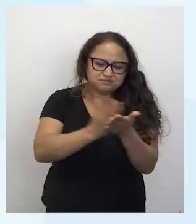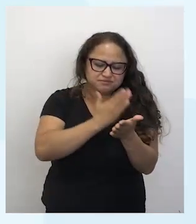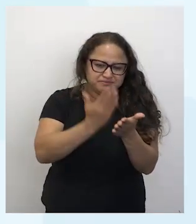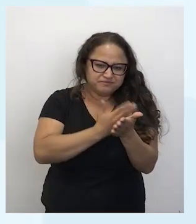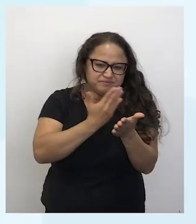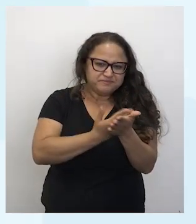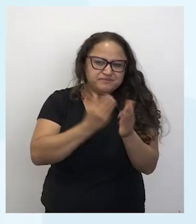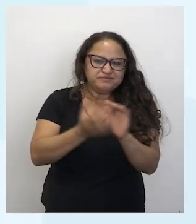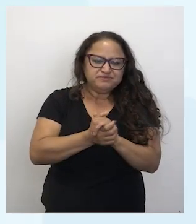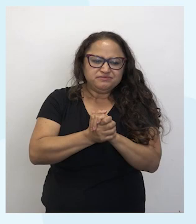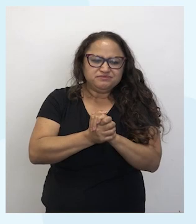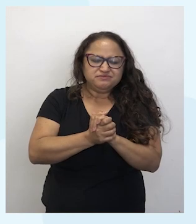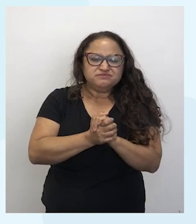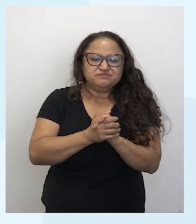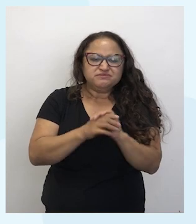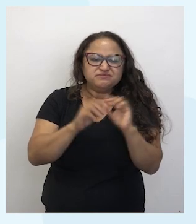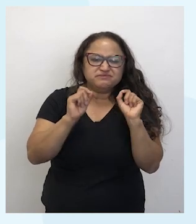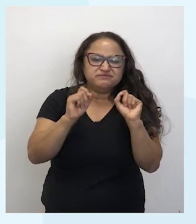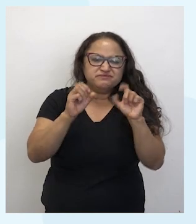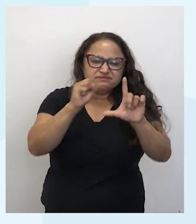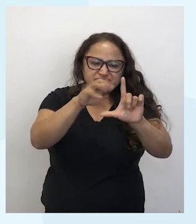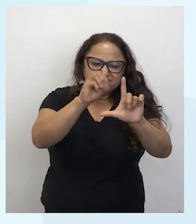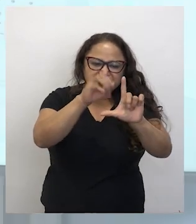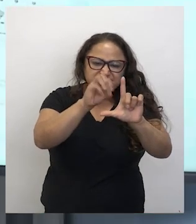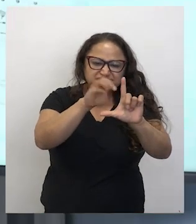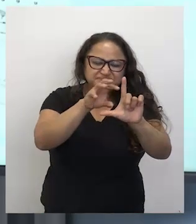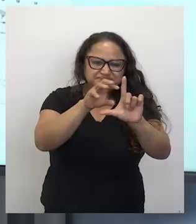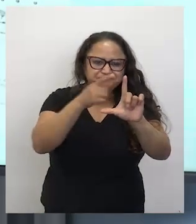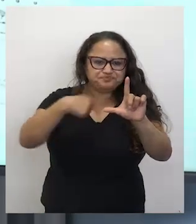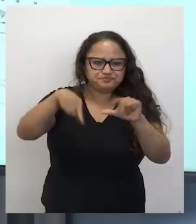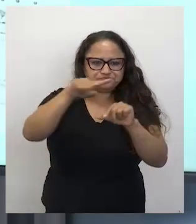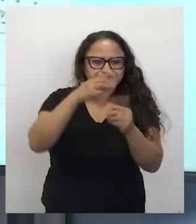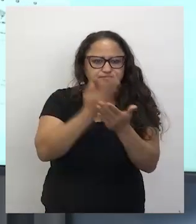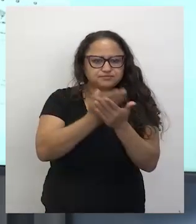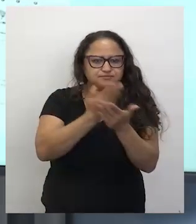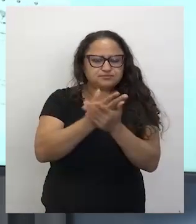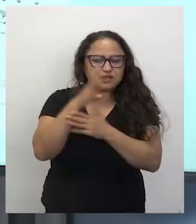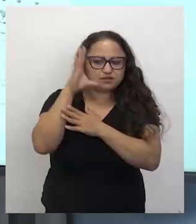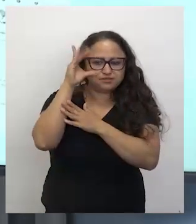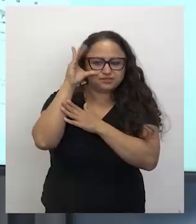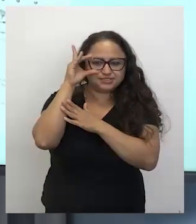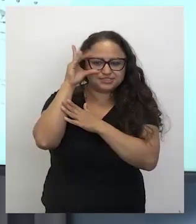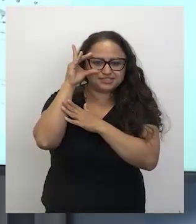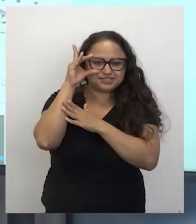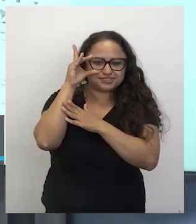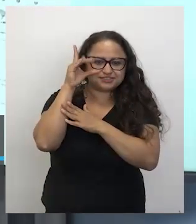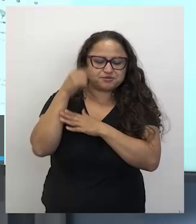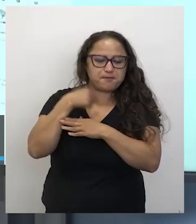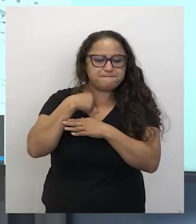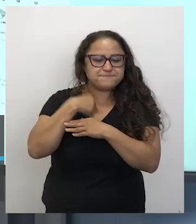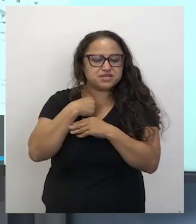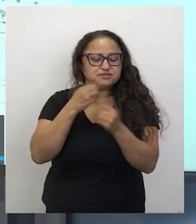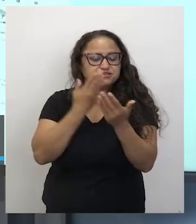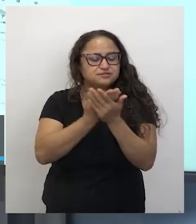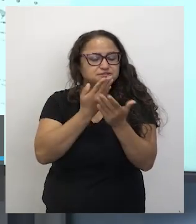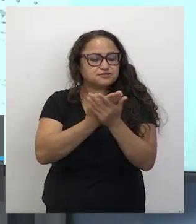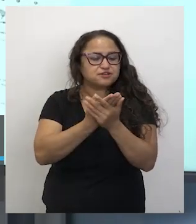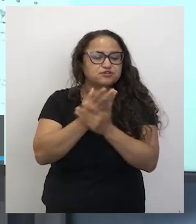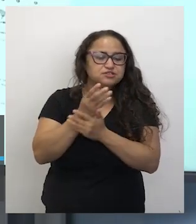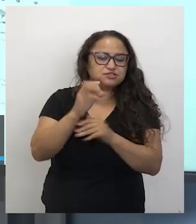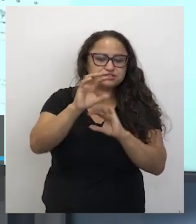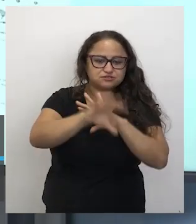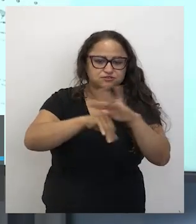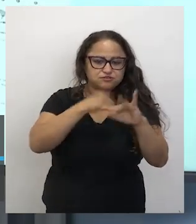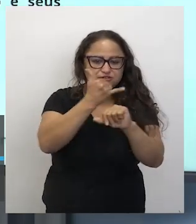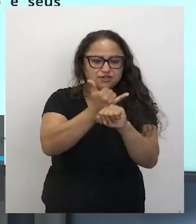fazer elas. Não deixe de avaliar as nossas aulas, né? Comentar com a gente lá no Instagram, no @Minhas Aulas Online, no